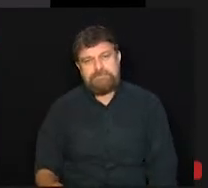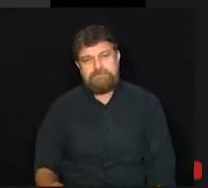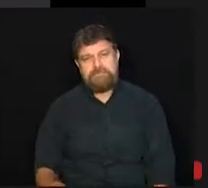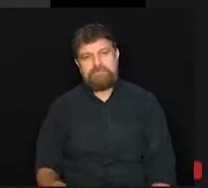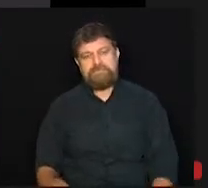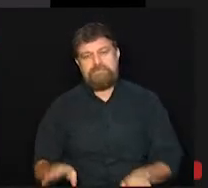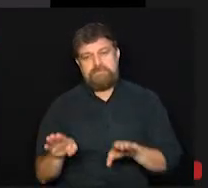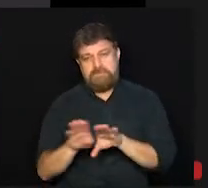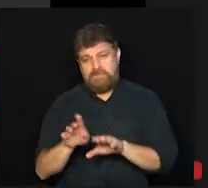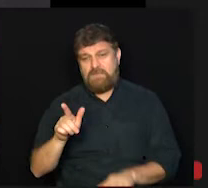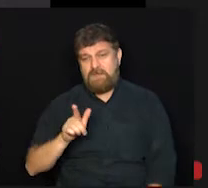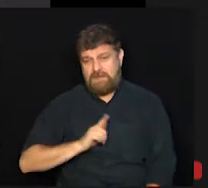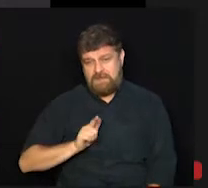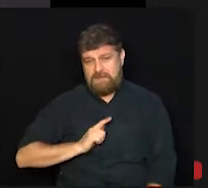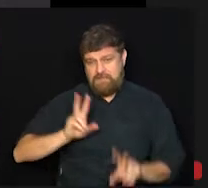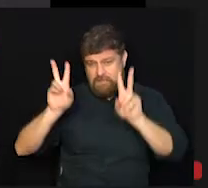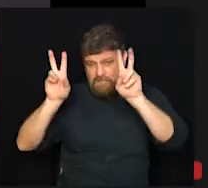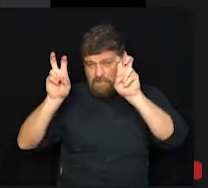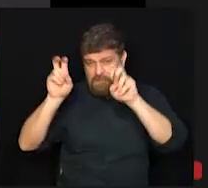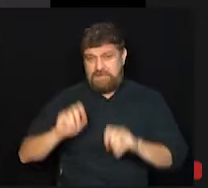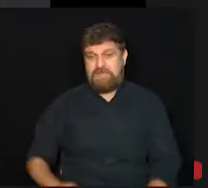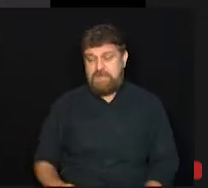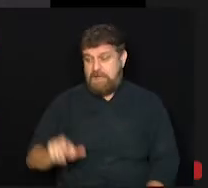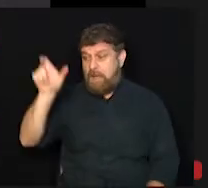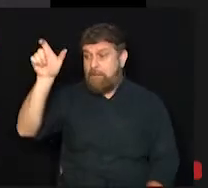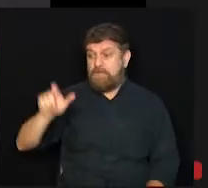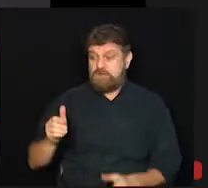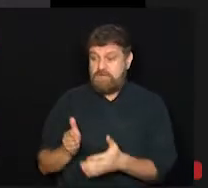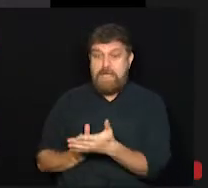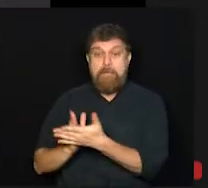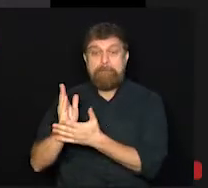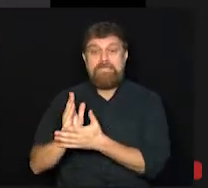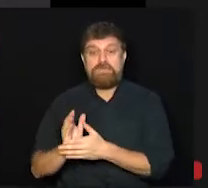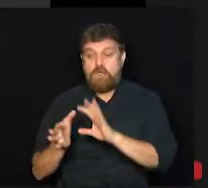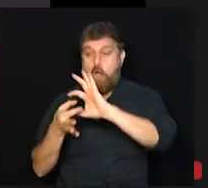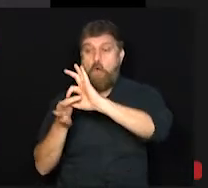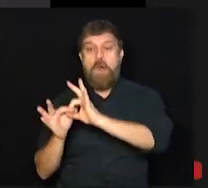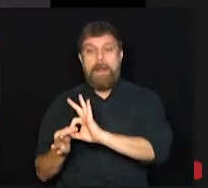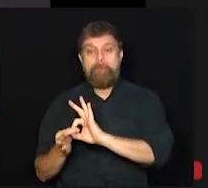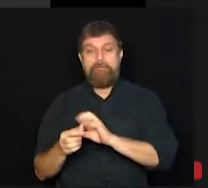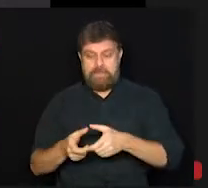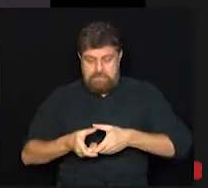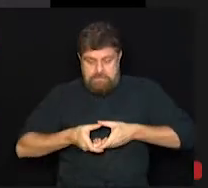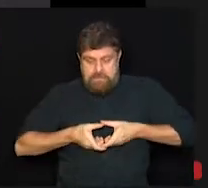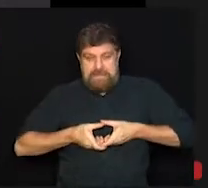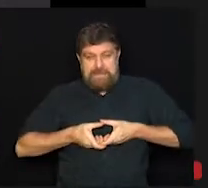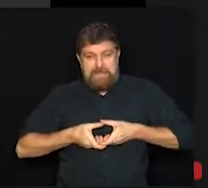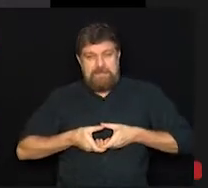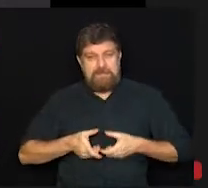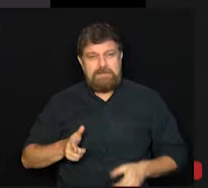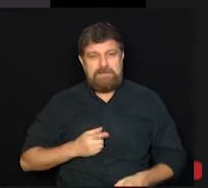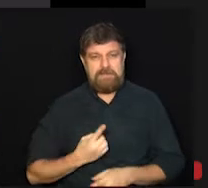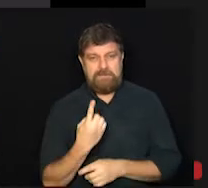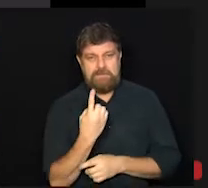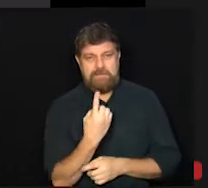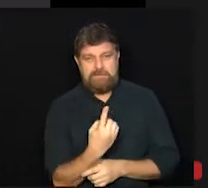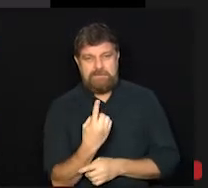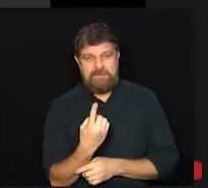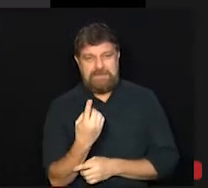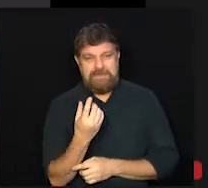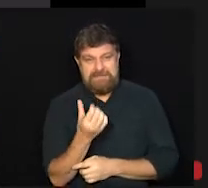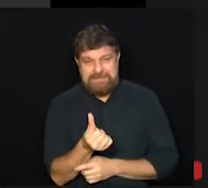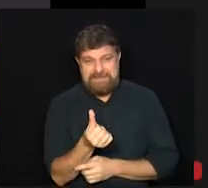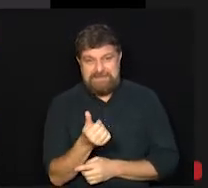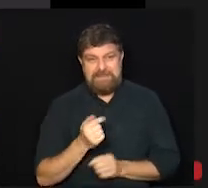Também temos, então, a questão das vagas olímpicas, e nas vagas olímpicas, que são 116, eu queria chamar a atenção